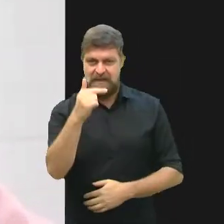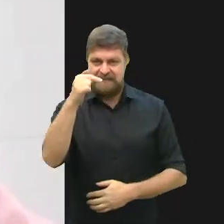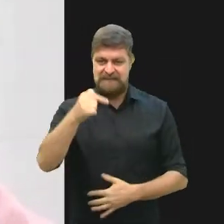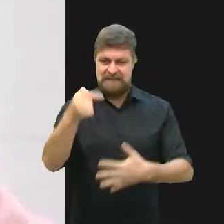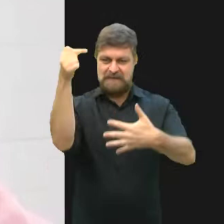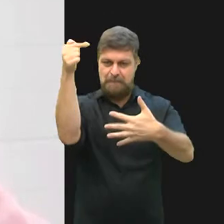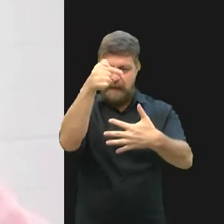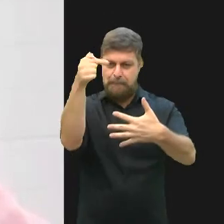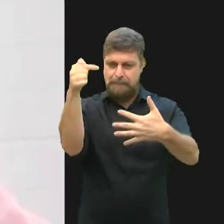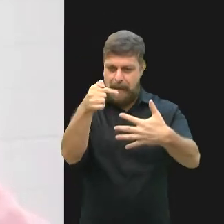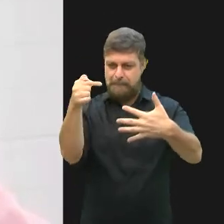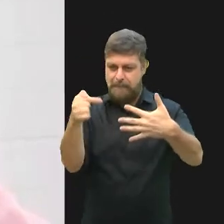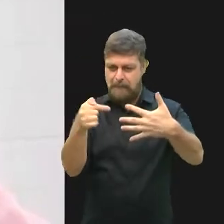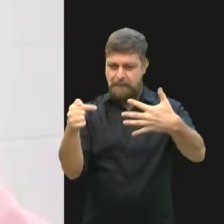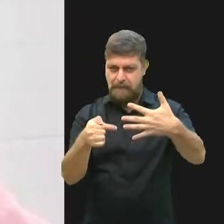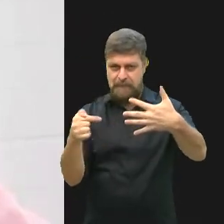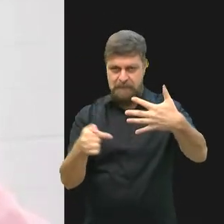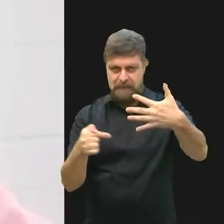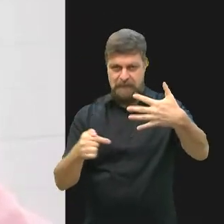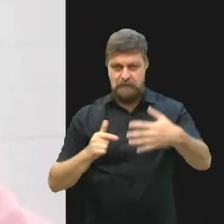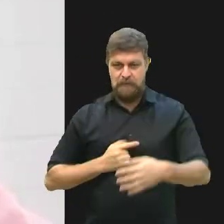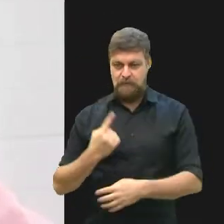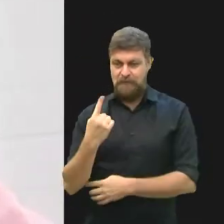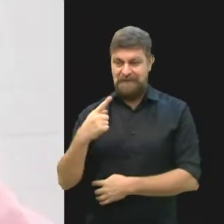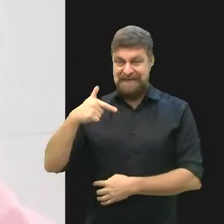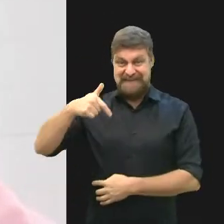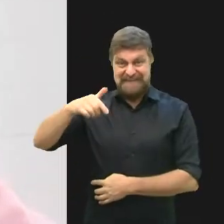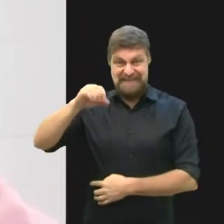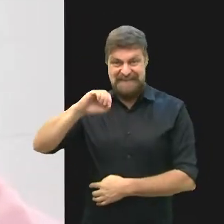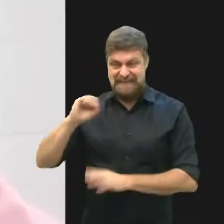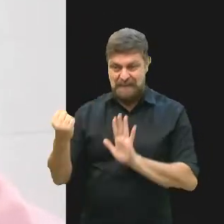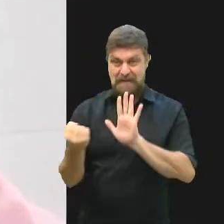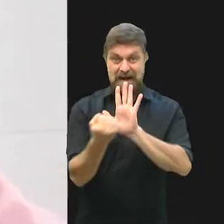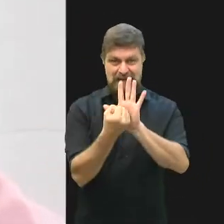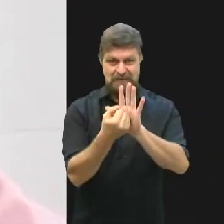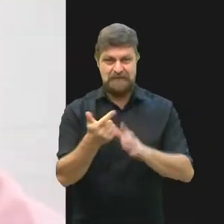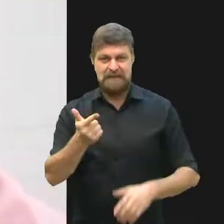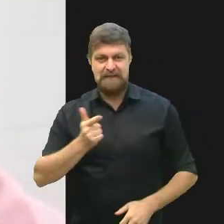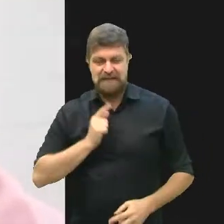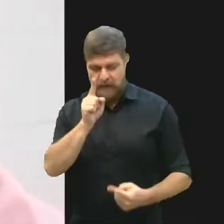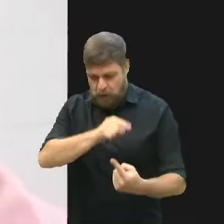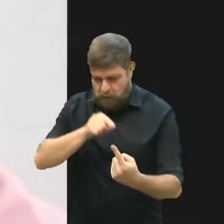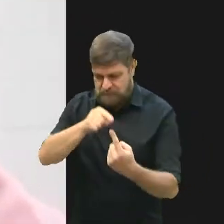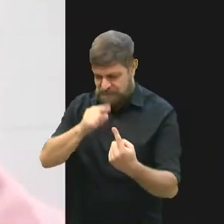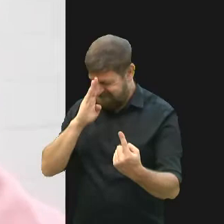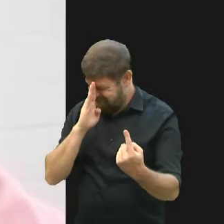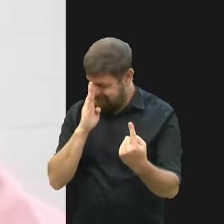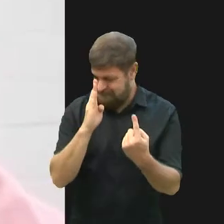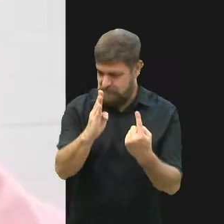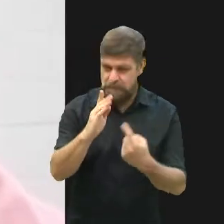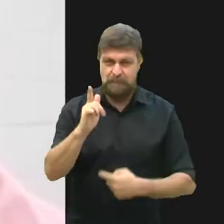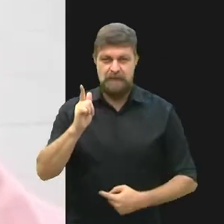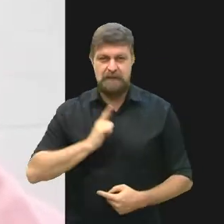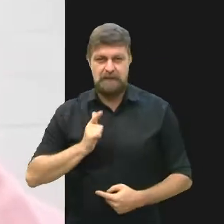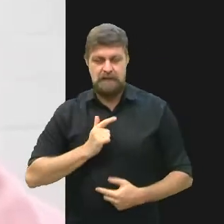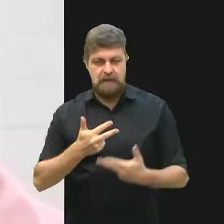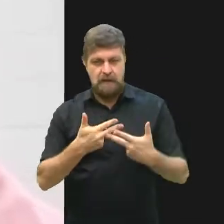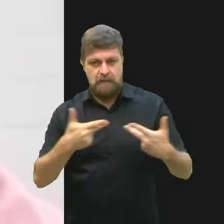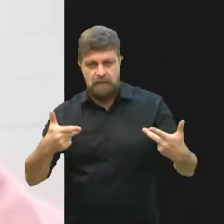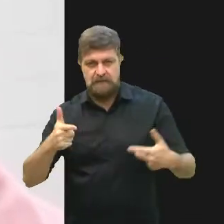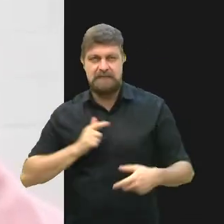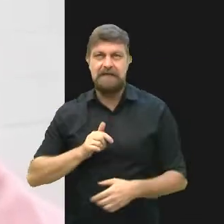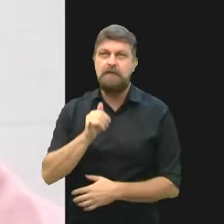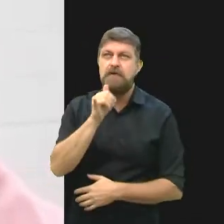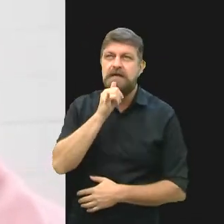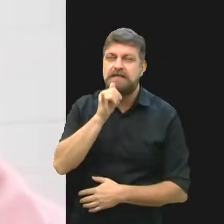17 objetivos com 170 indicadores. Então, existem metas para coisas que vão desde,